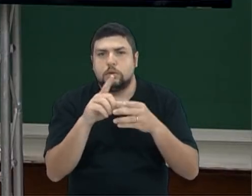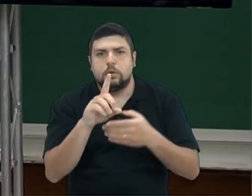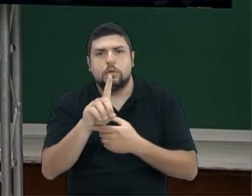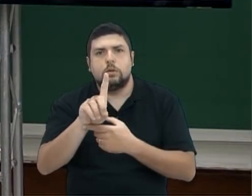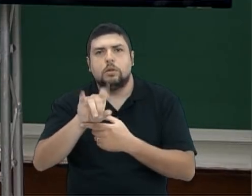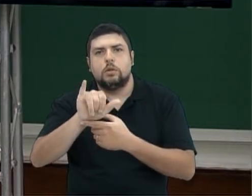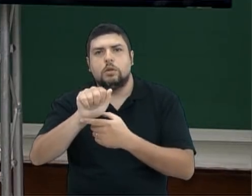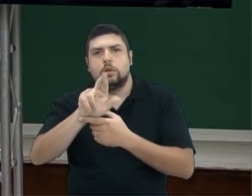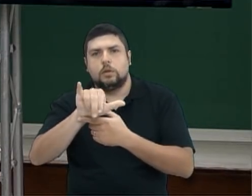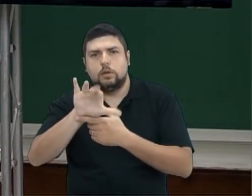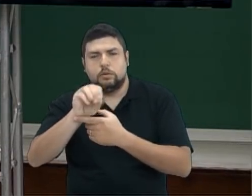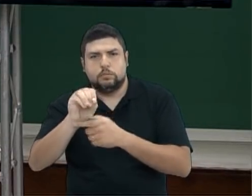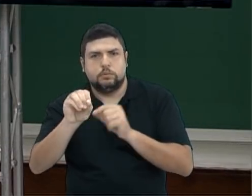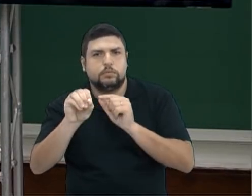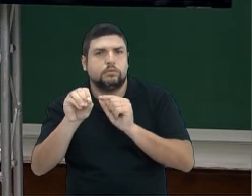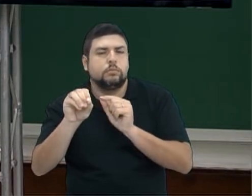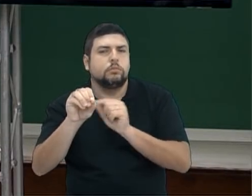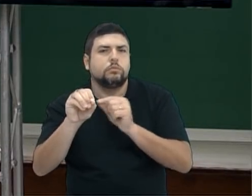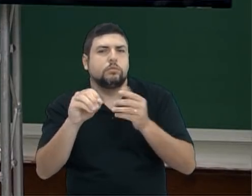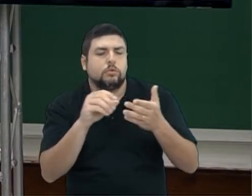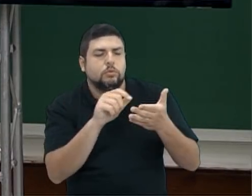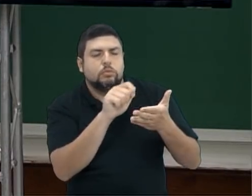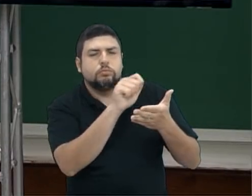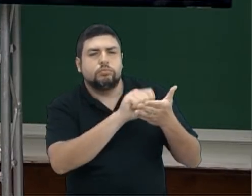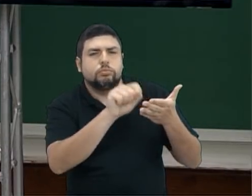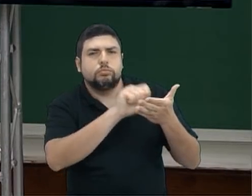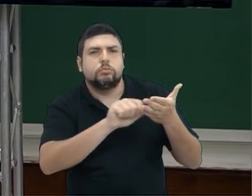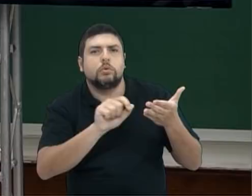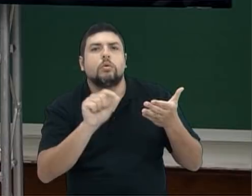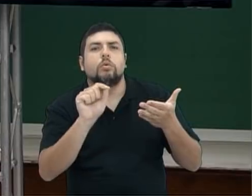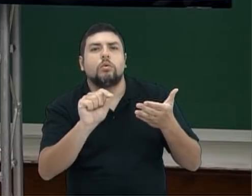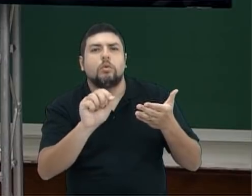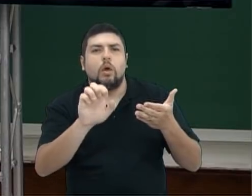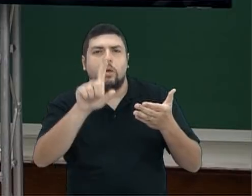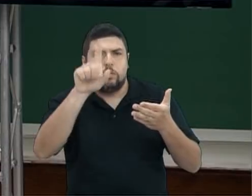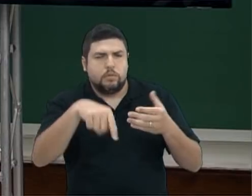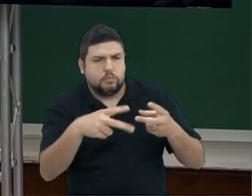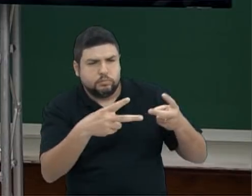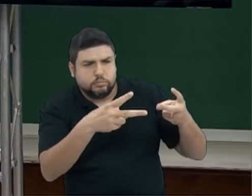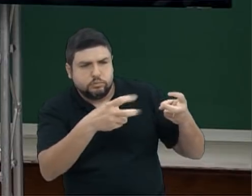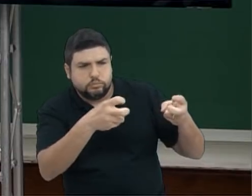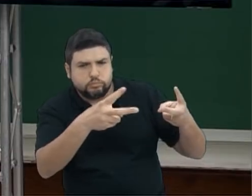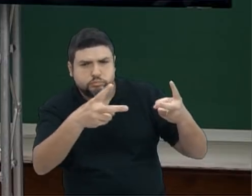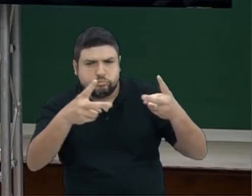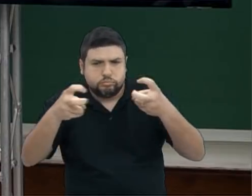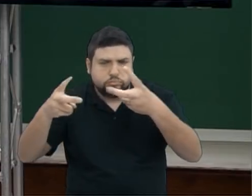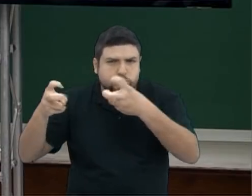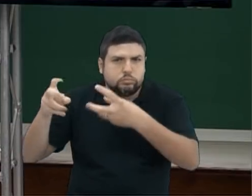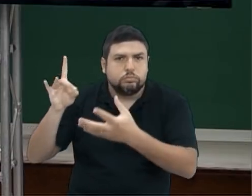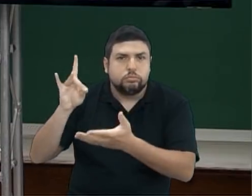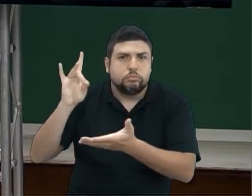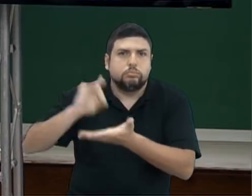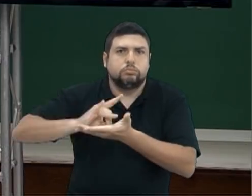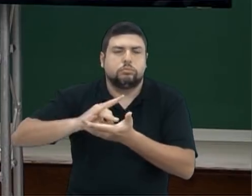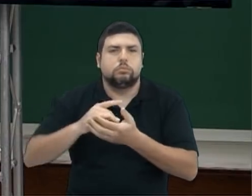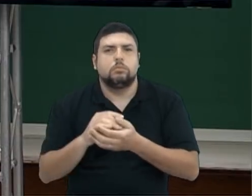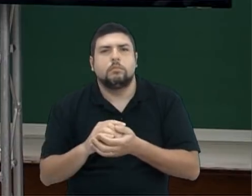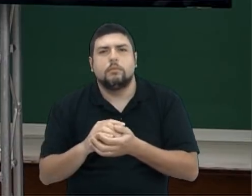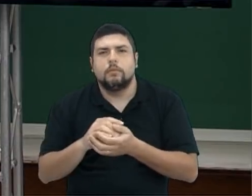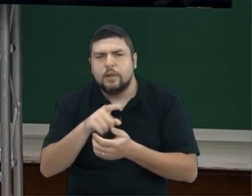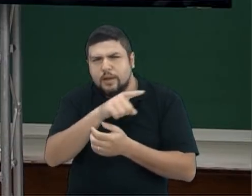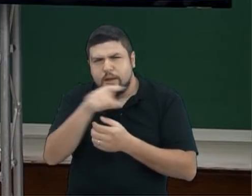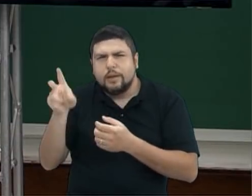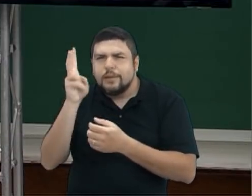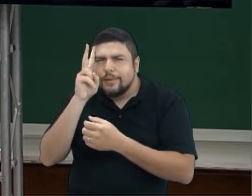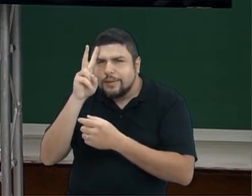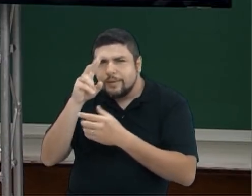são diários aí baseados em impressões reais. Vocês lembram quando vocês trabalharam o diário de Dalila, que é